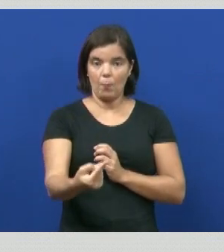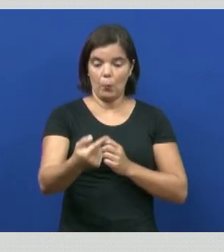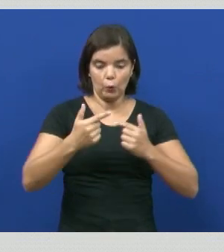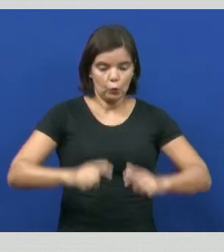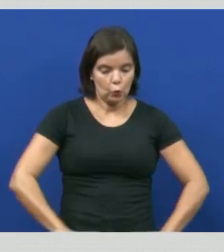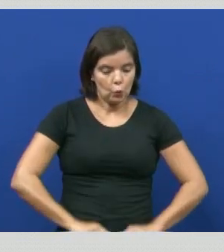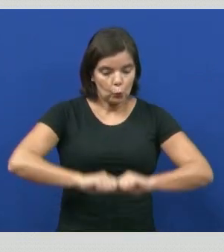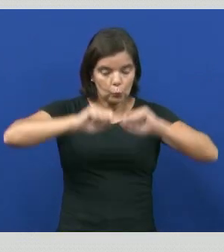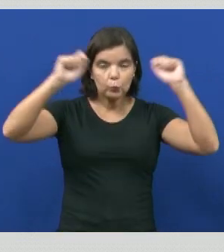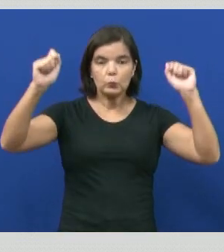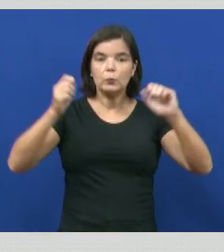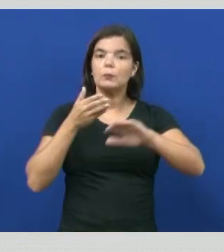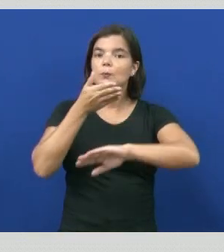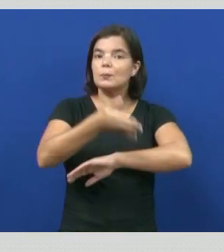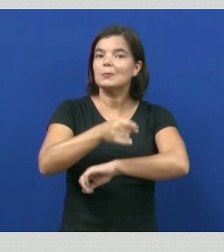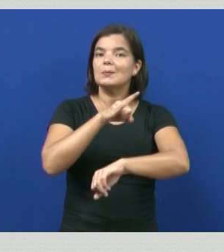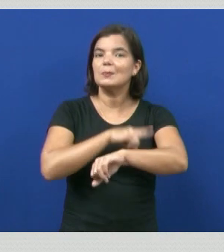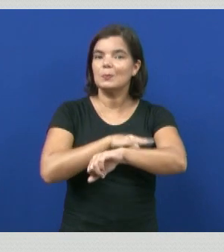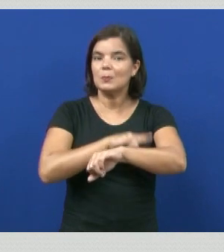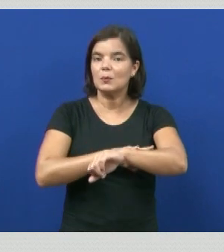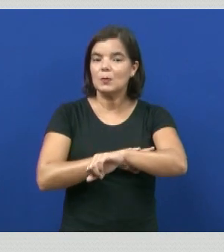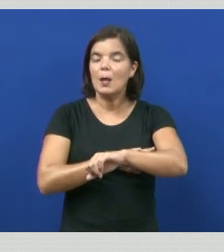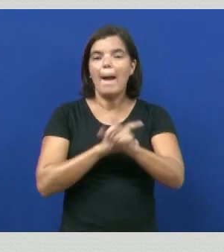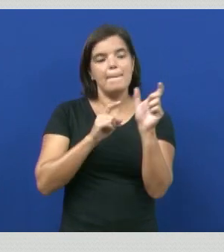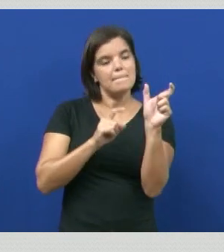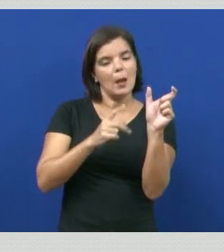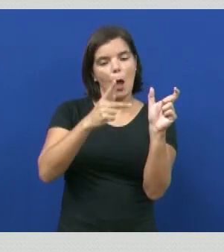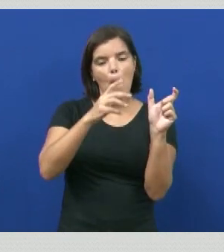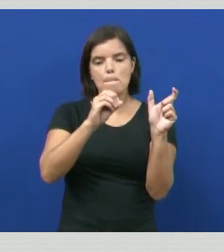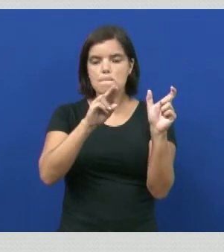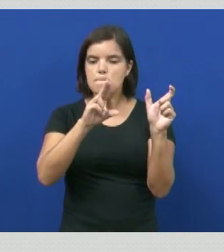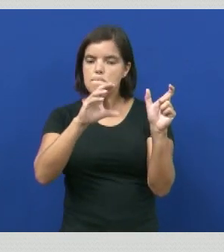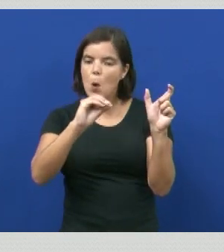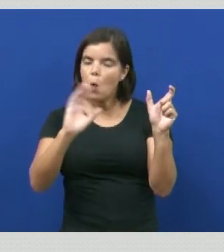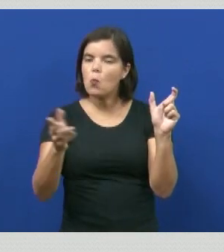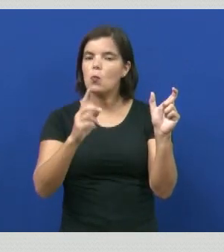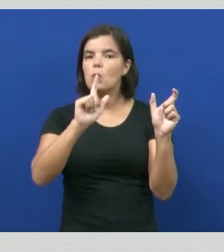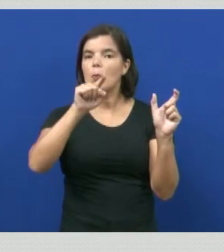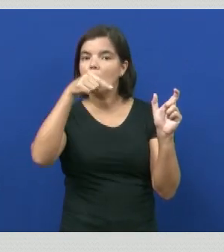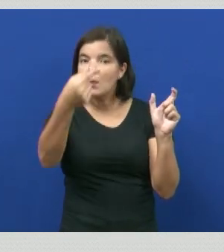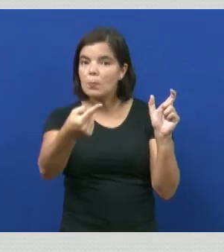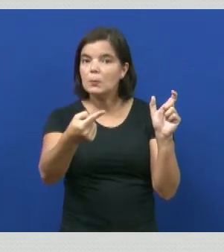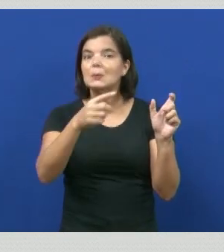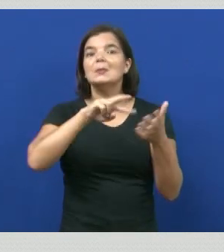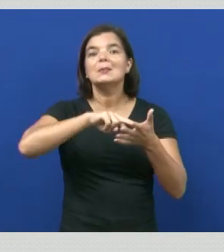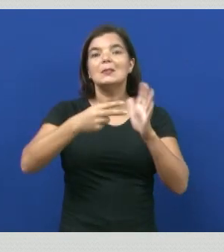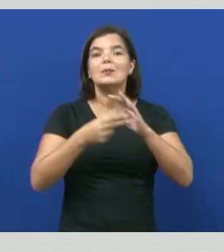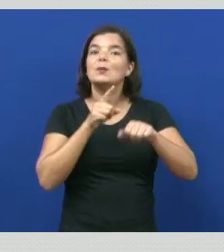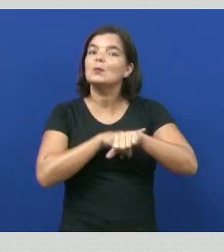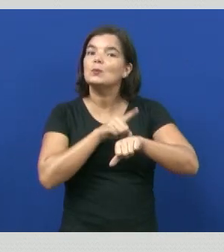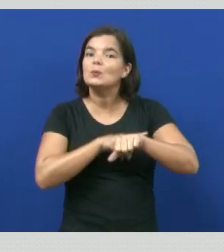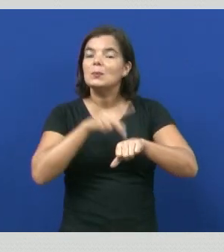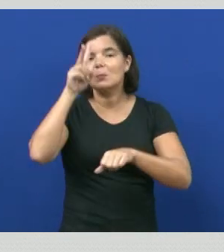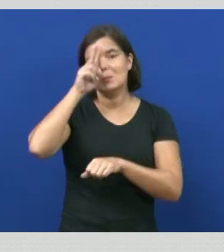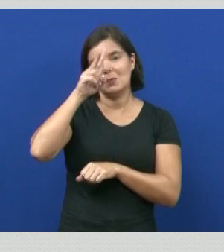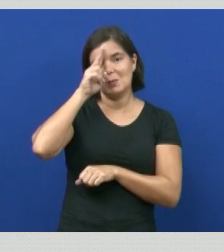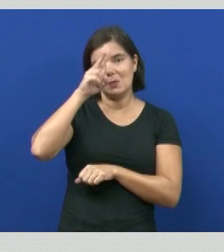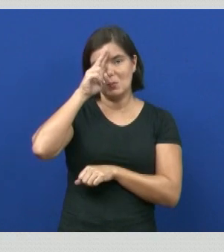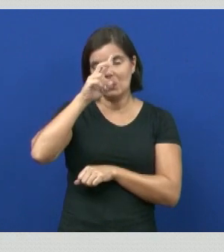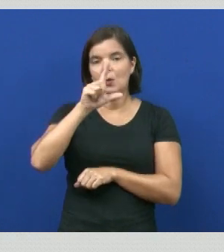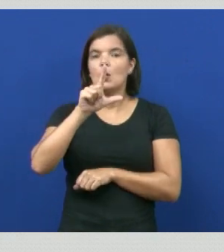despido o pijama, dirigiu-se ao banheiro. O elemento pouco depois indica a sequência da ideia do tempo, da história. Aí nós temos